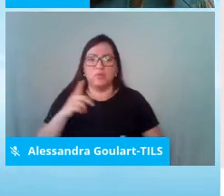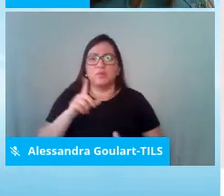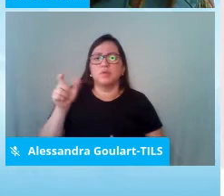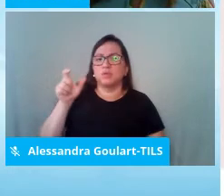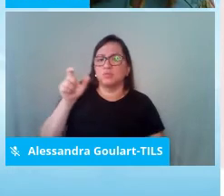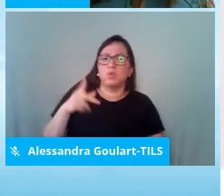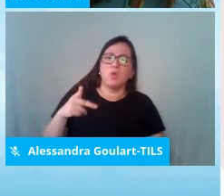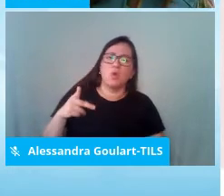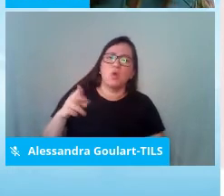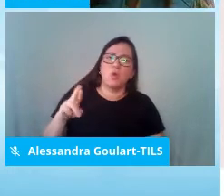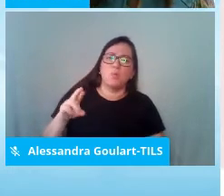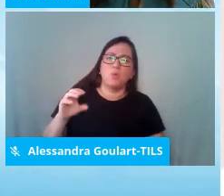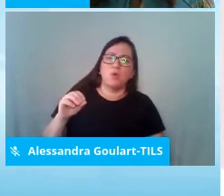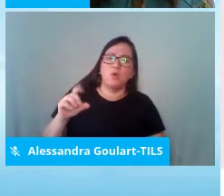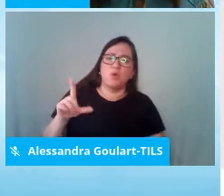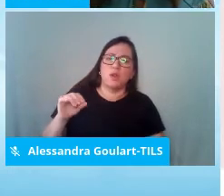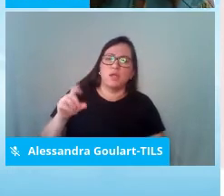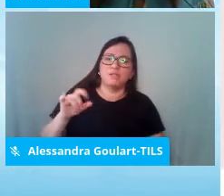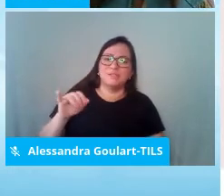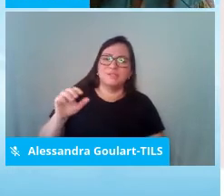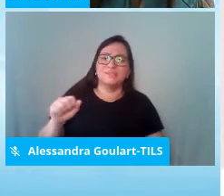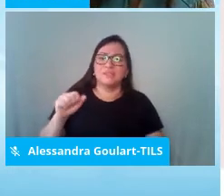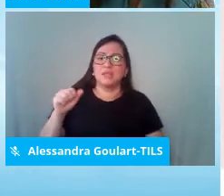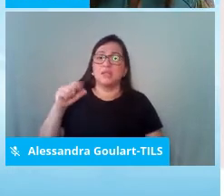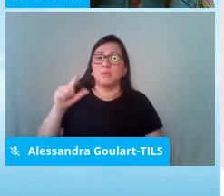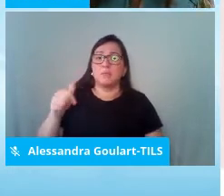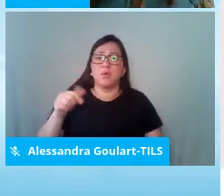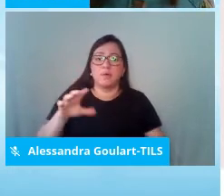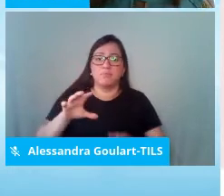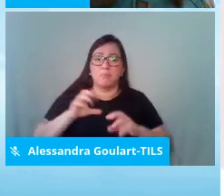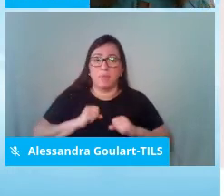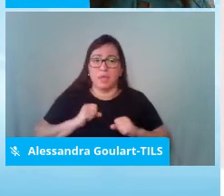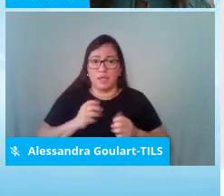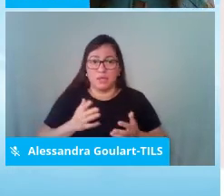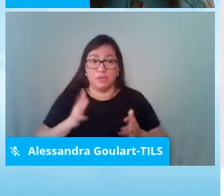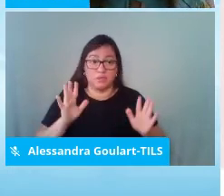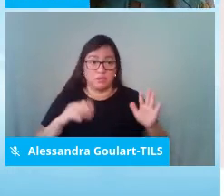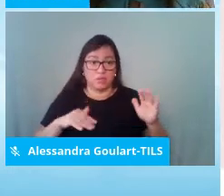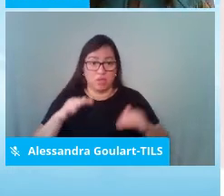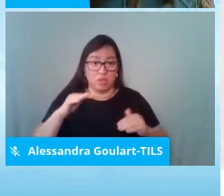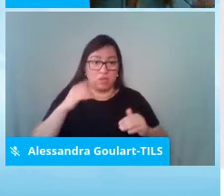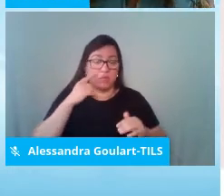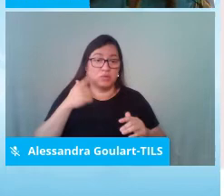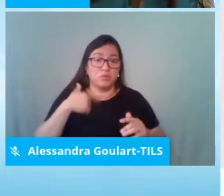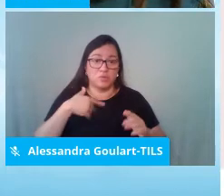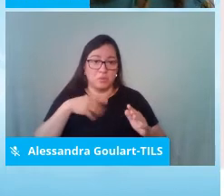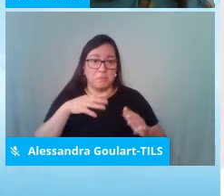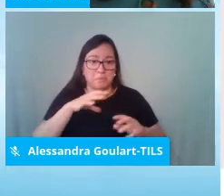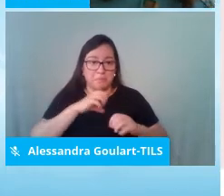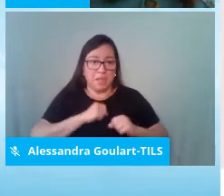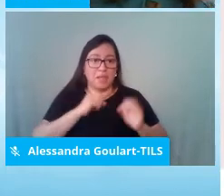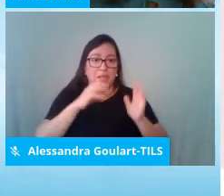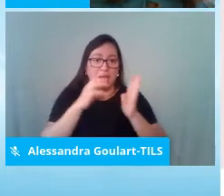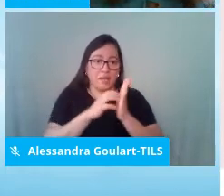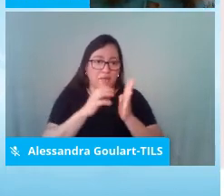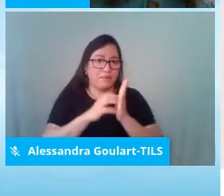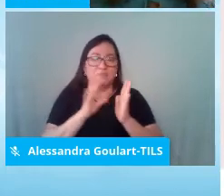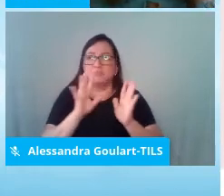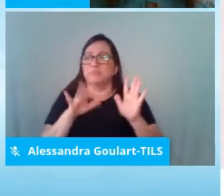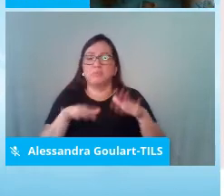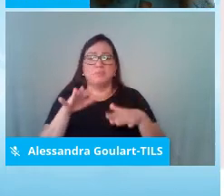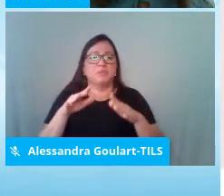pós-exposição. Então, assim, qualquer um de nós, né, que tem uma exposição pelo HIV, tanto por uma relação